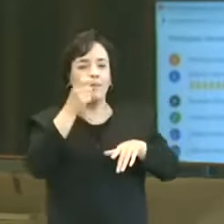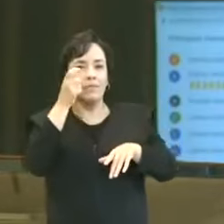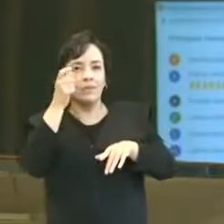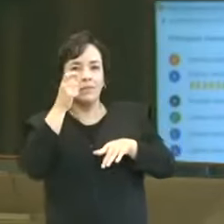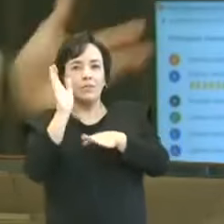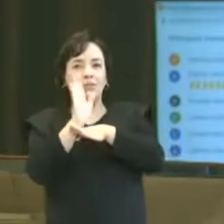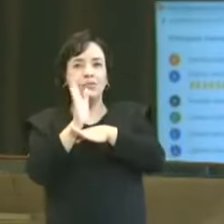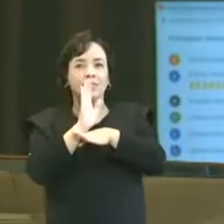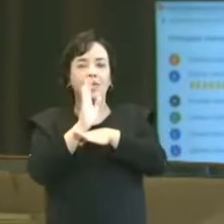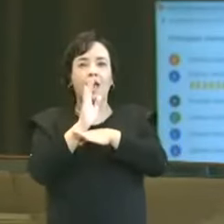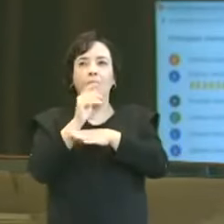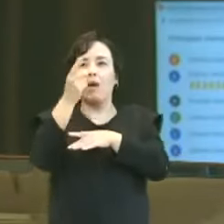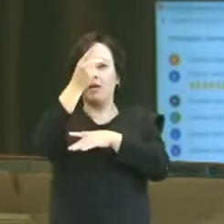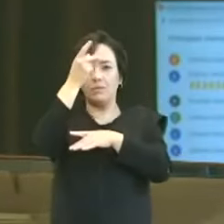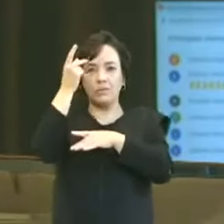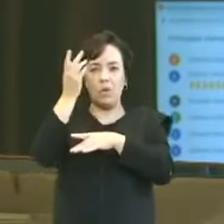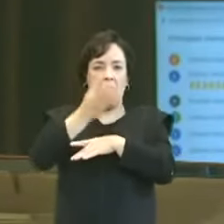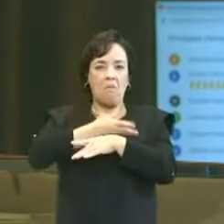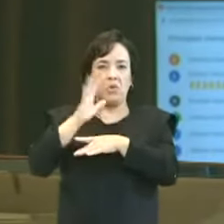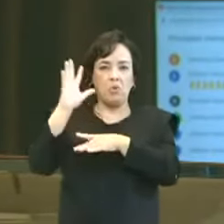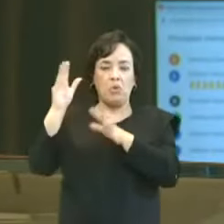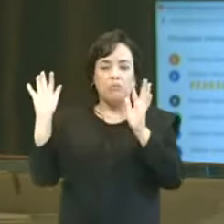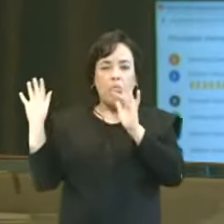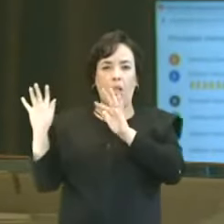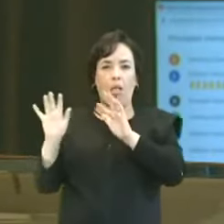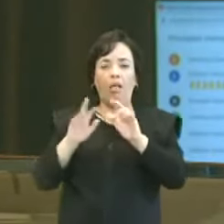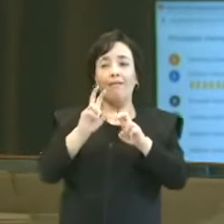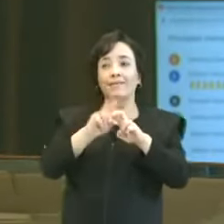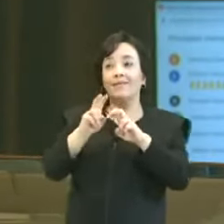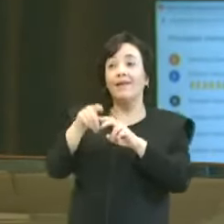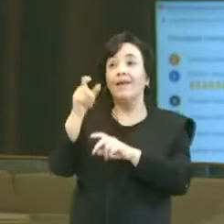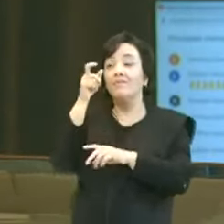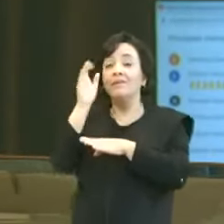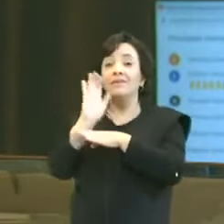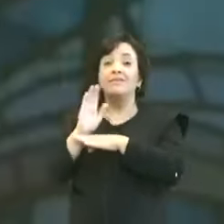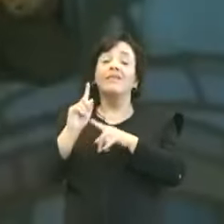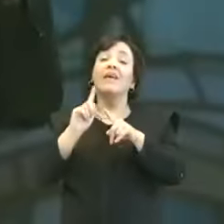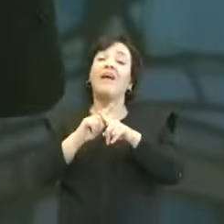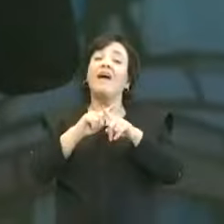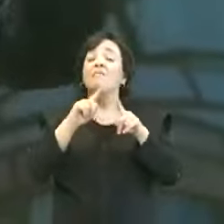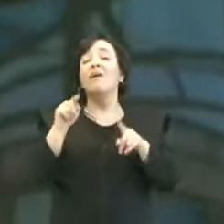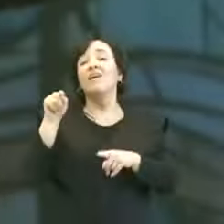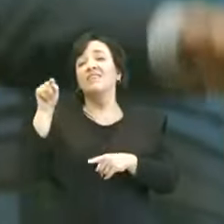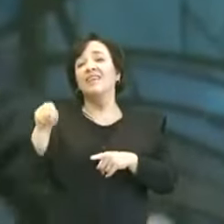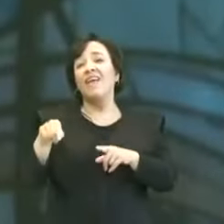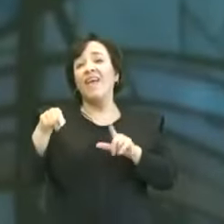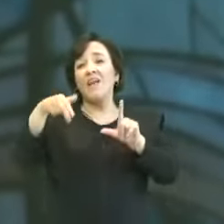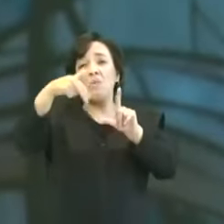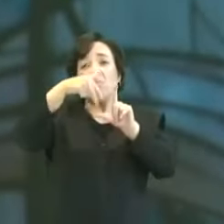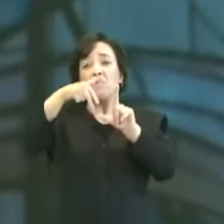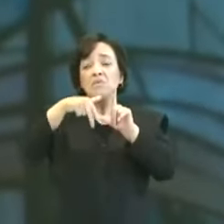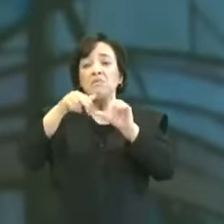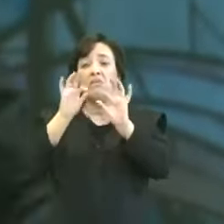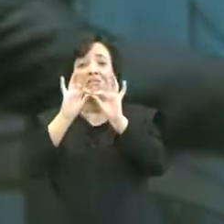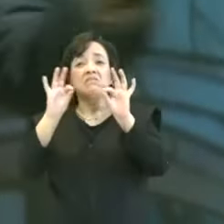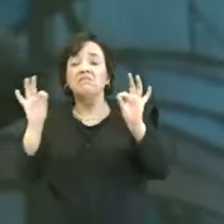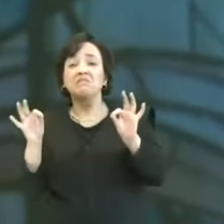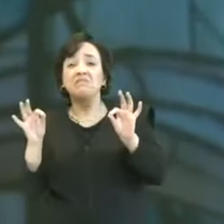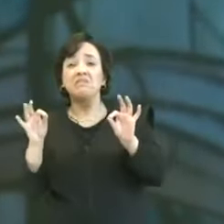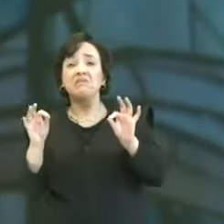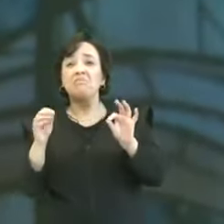todo mundo chegou para assistir o filme, mas ele era um figurante que ficava no meio de um exército, lá não dava nem para ver o rosto dele.